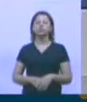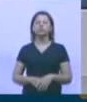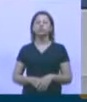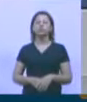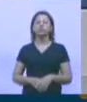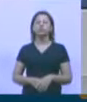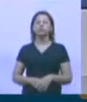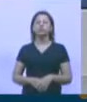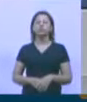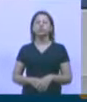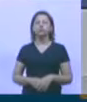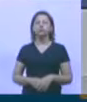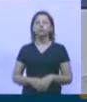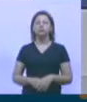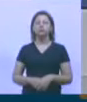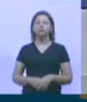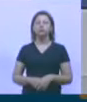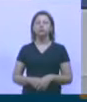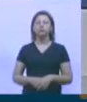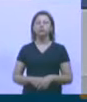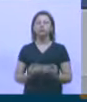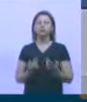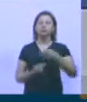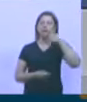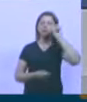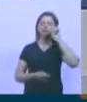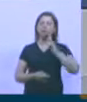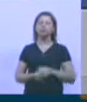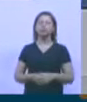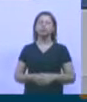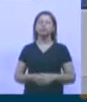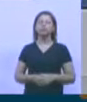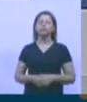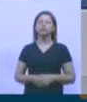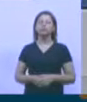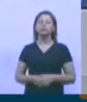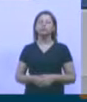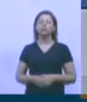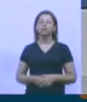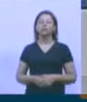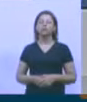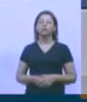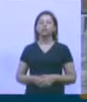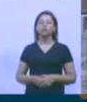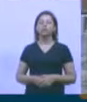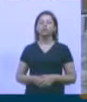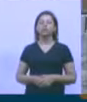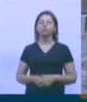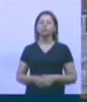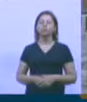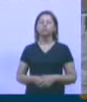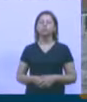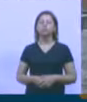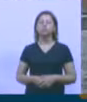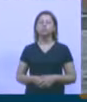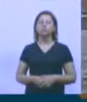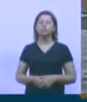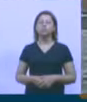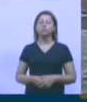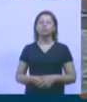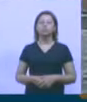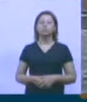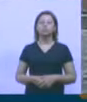in the good case we had. Como ontem num caso aqui muito bom que nós tivemos. One symptom was a